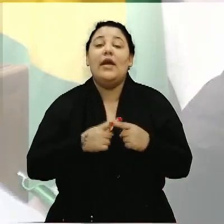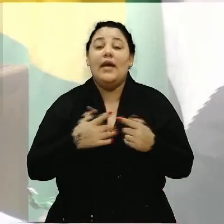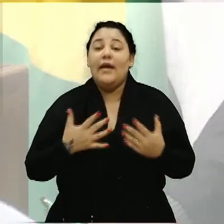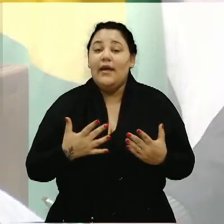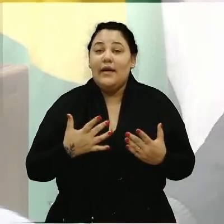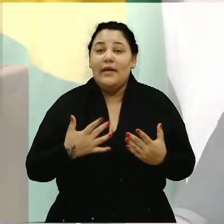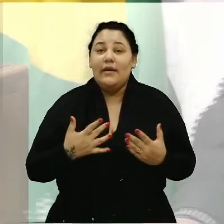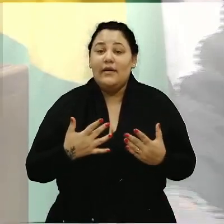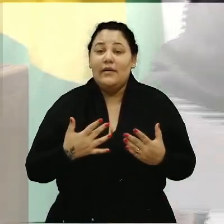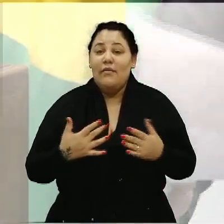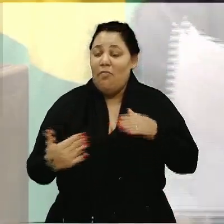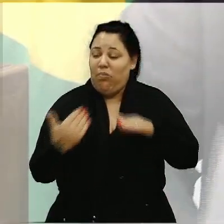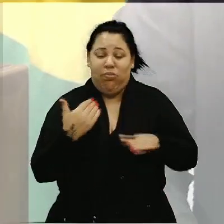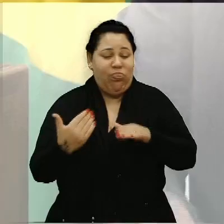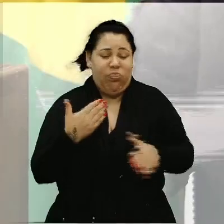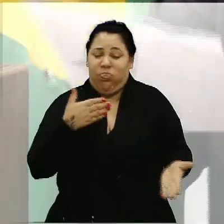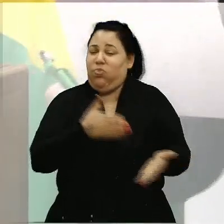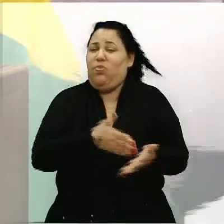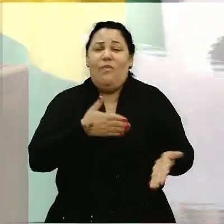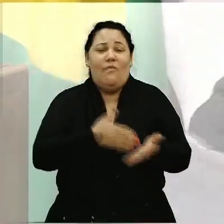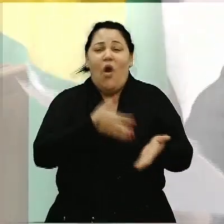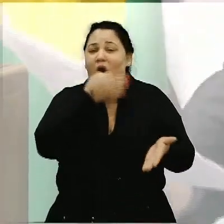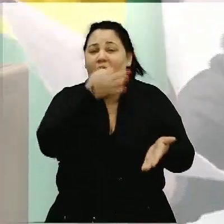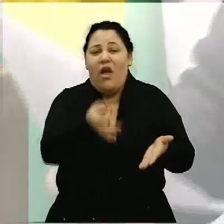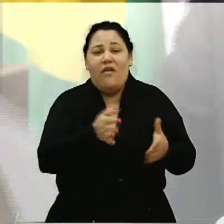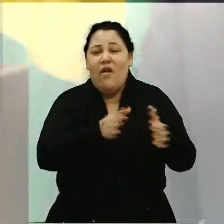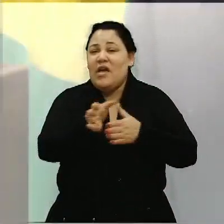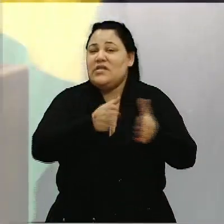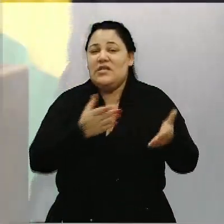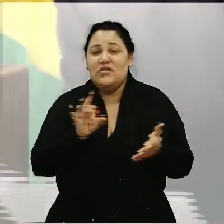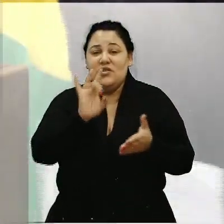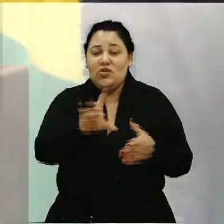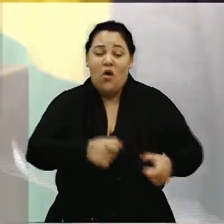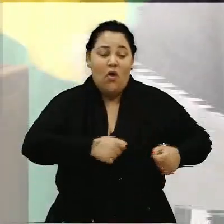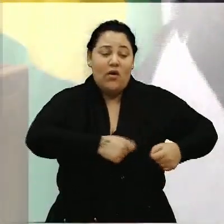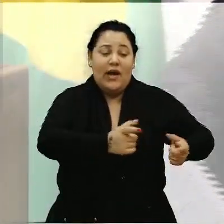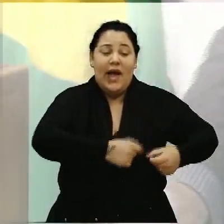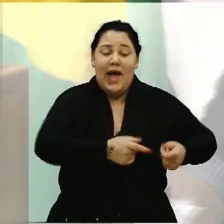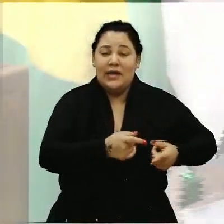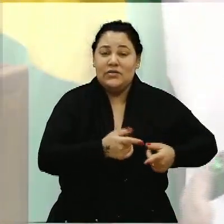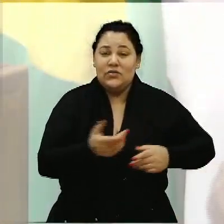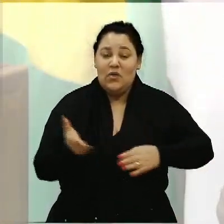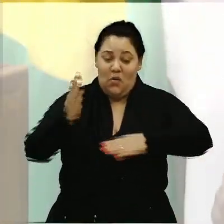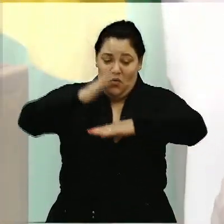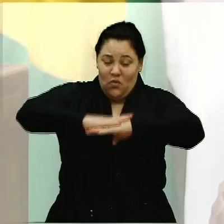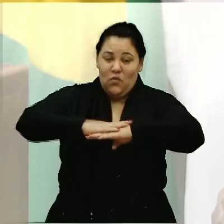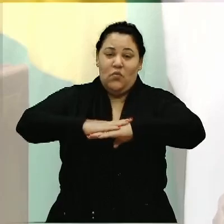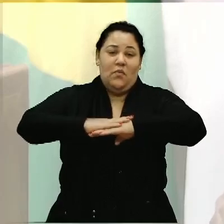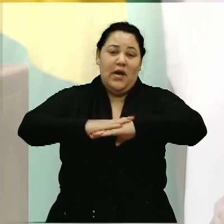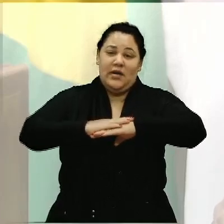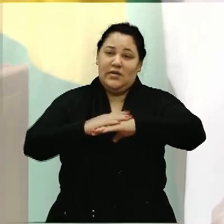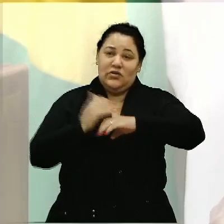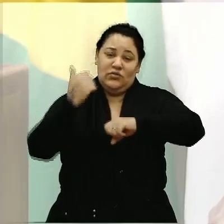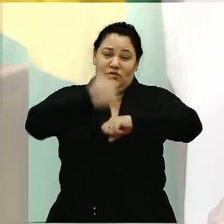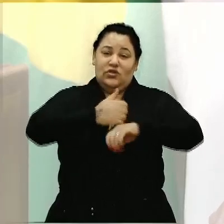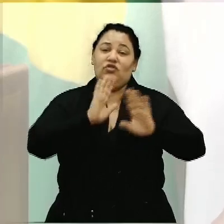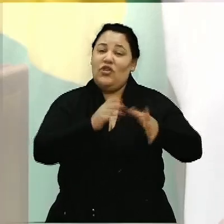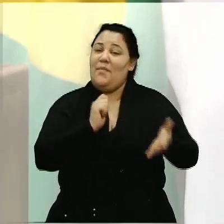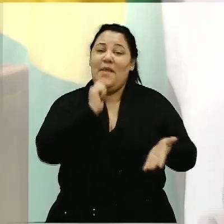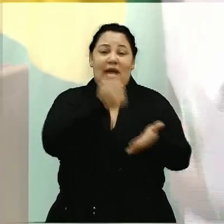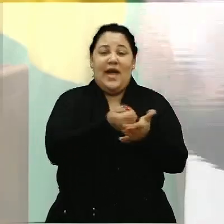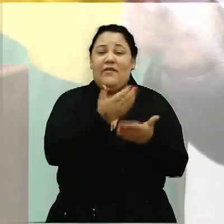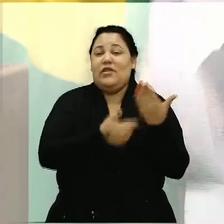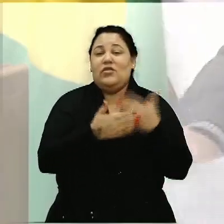estão intransitáveis e só o que foi gasto com remendo já teria pago essas ruas que estão